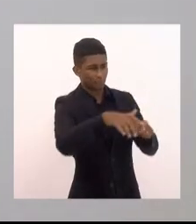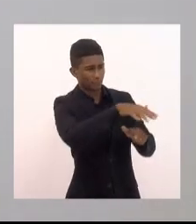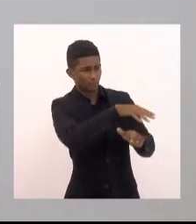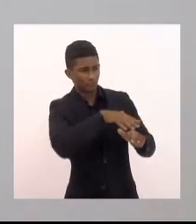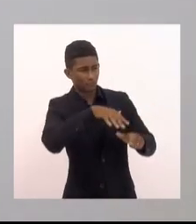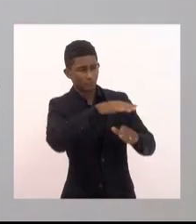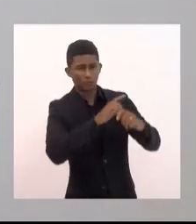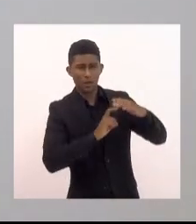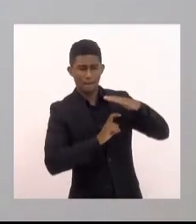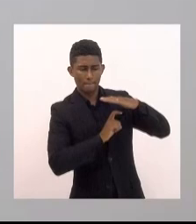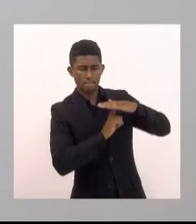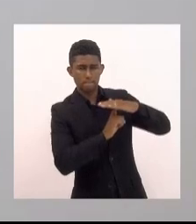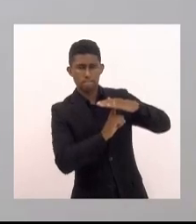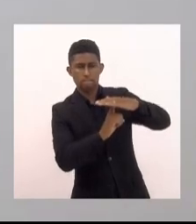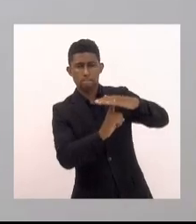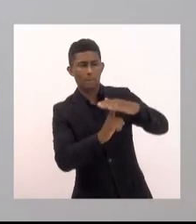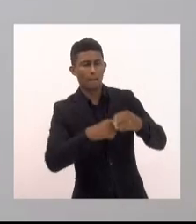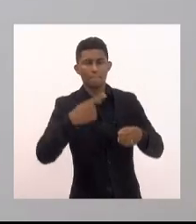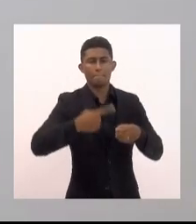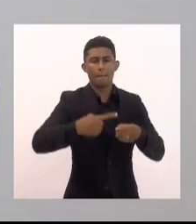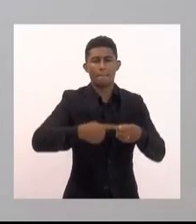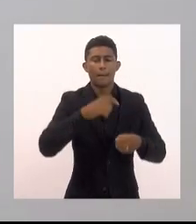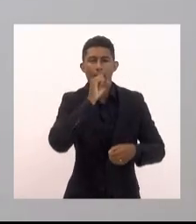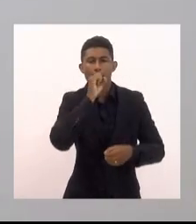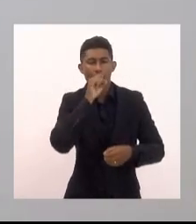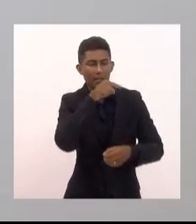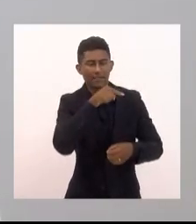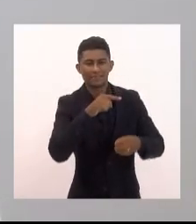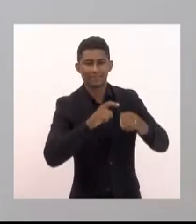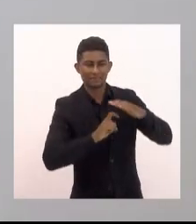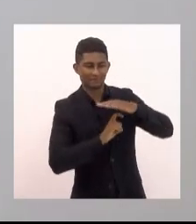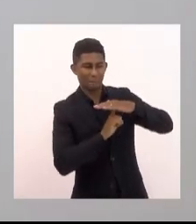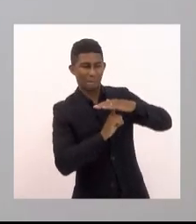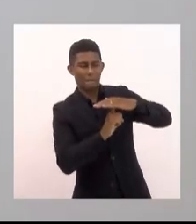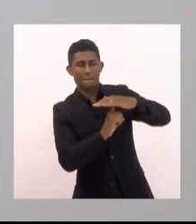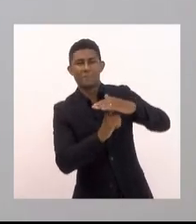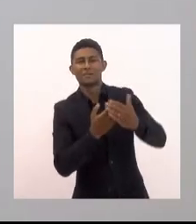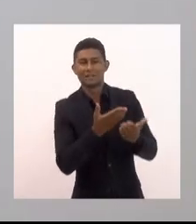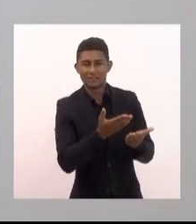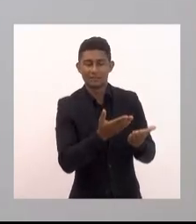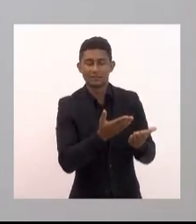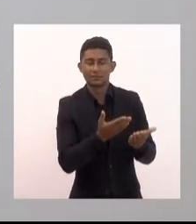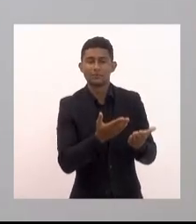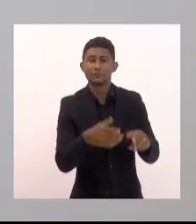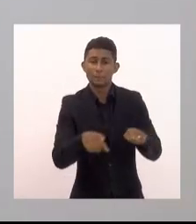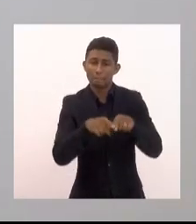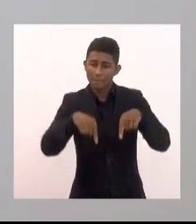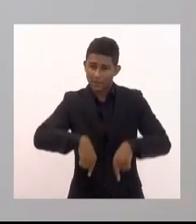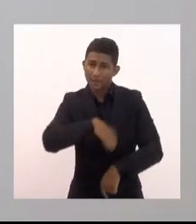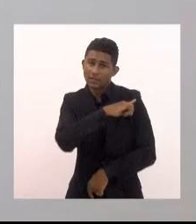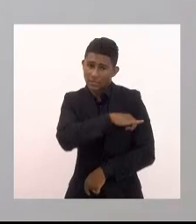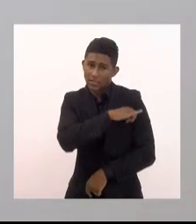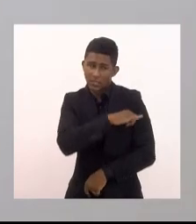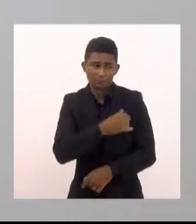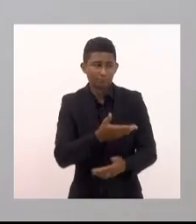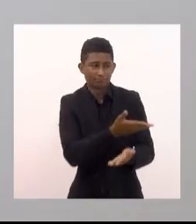cidade do Rio, o bairro de Laranjeiras, como a própria cidade do Rio de Janeiro. Quer dizer, a cidade,